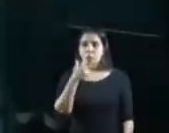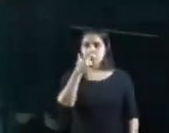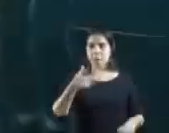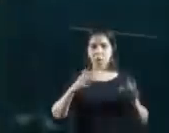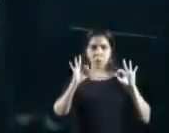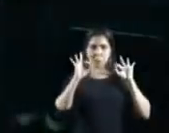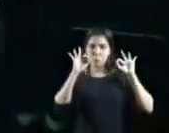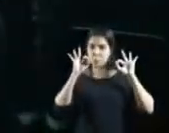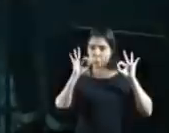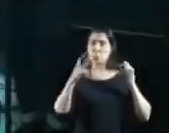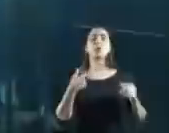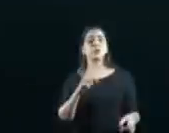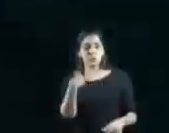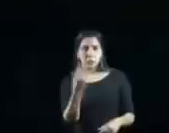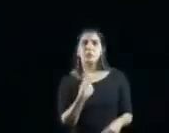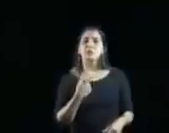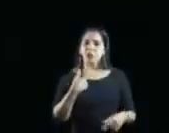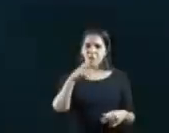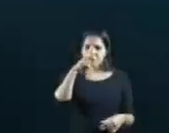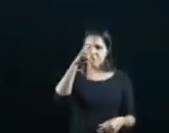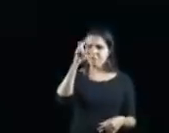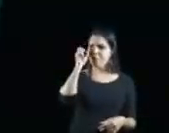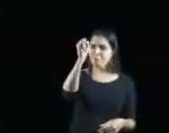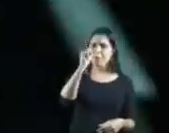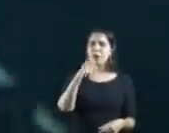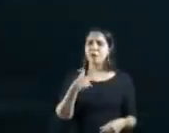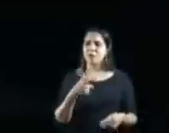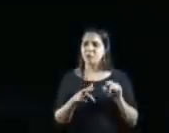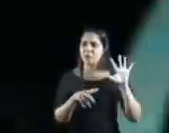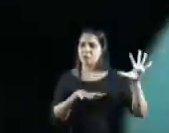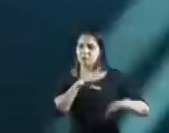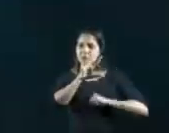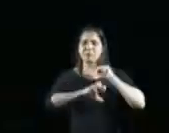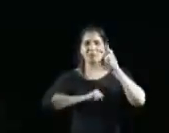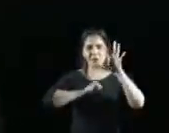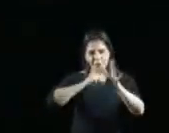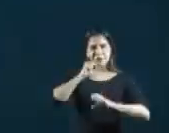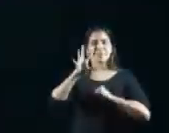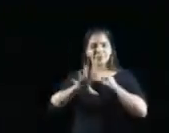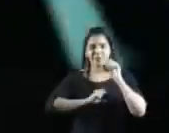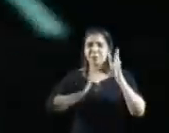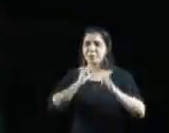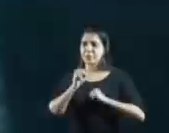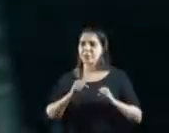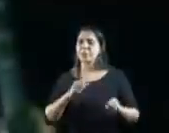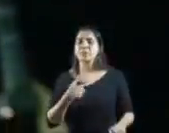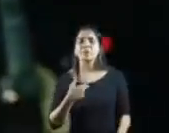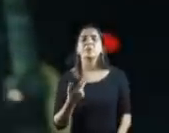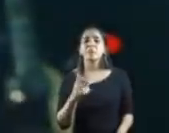nos der a força, dá-me paz. Logo verás.